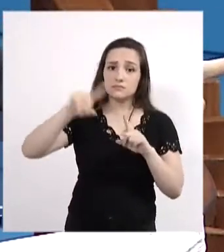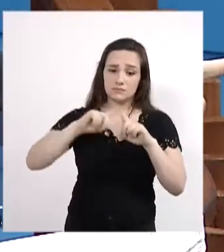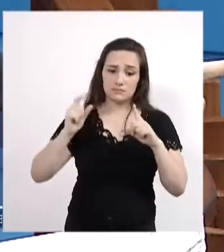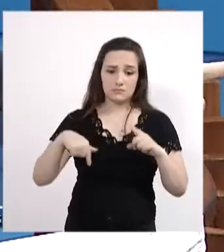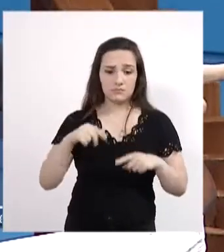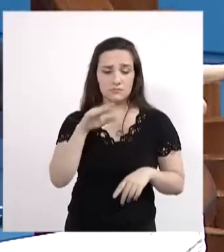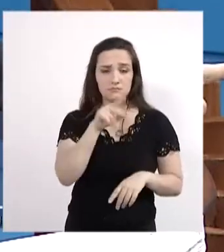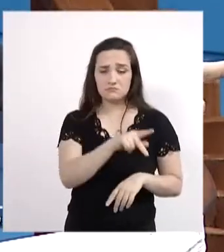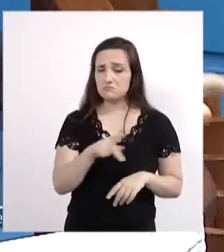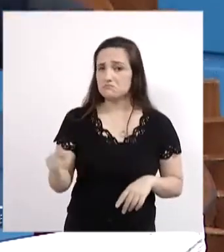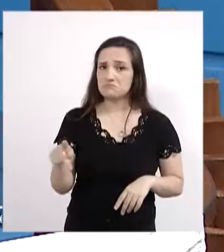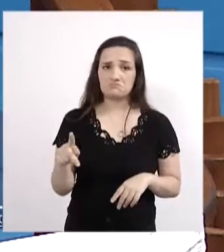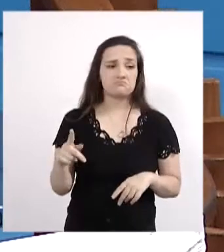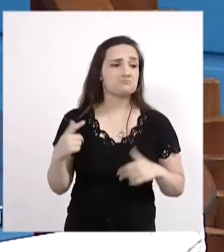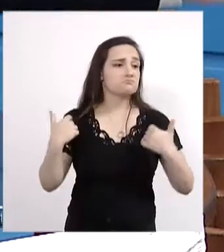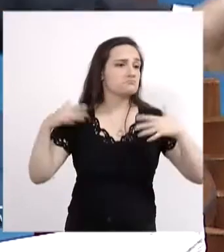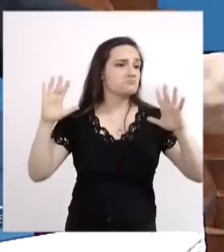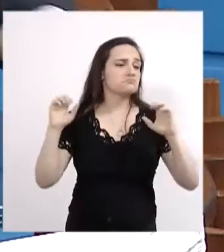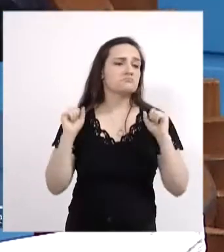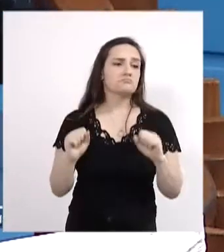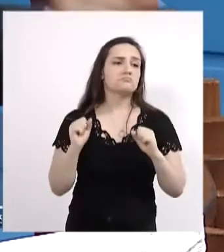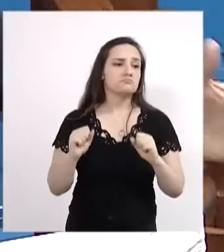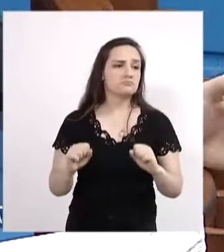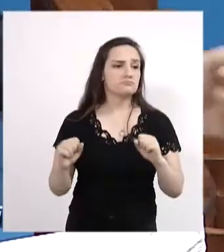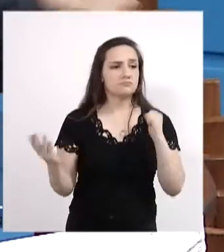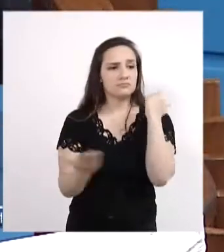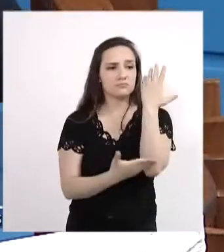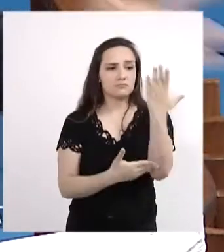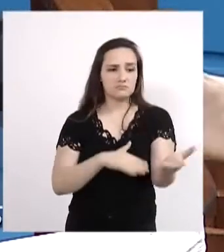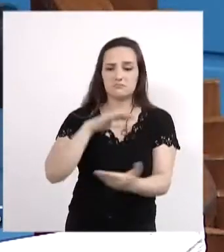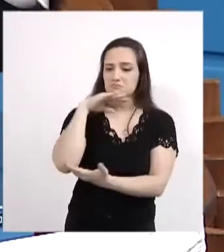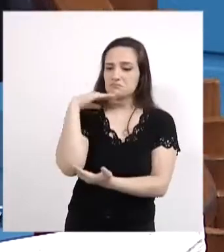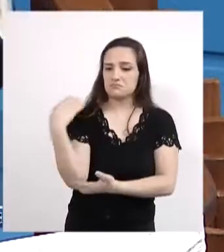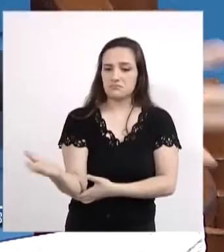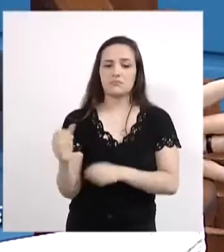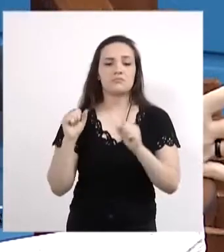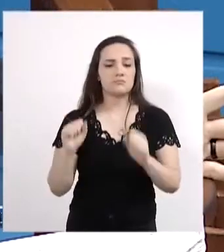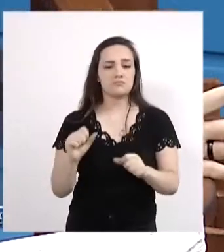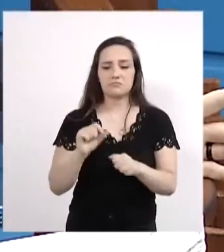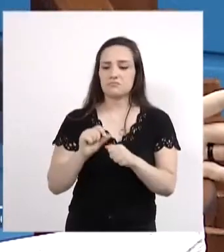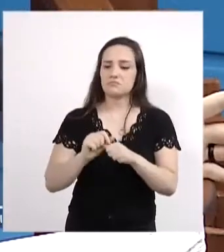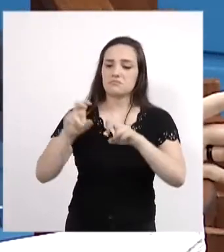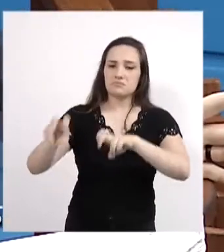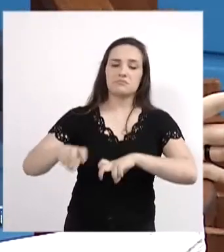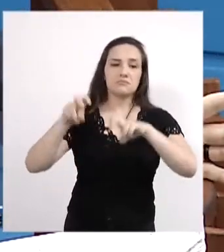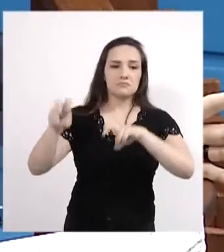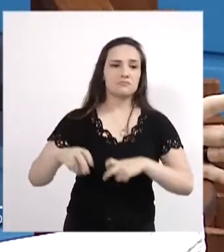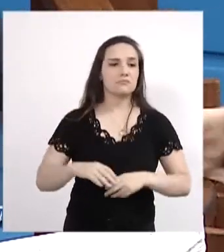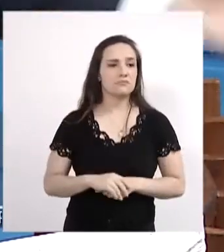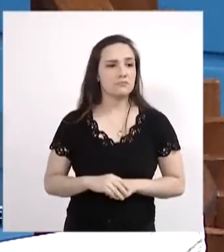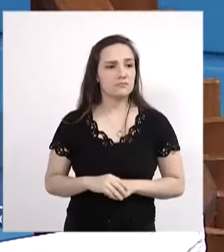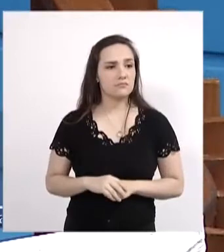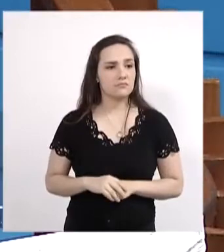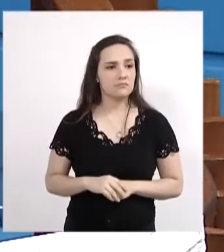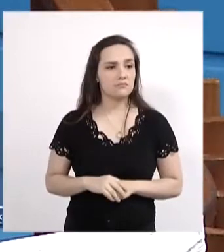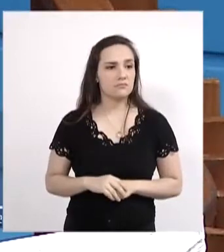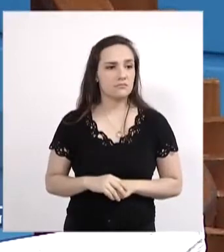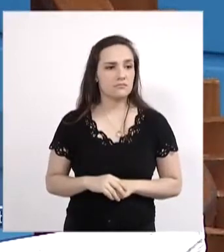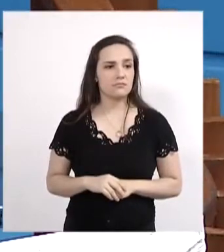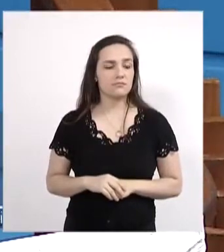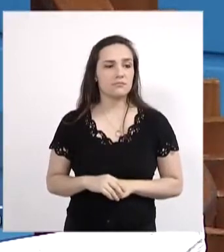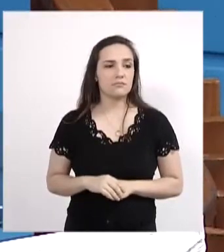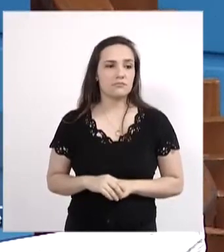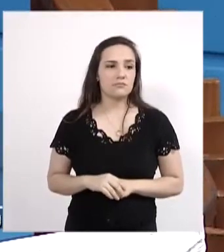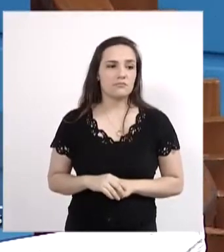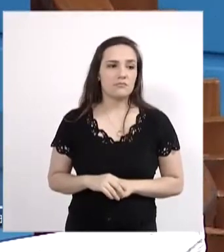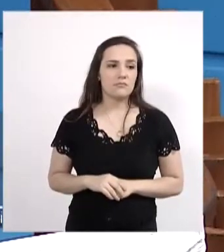inconsequente, não. Vamos desmatar, vamos passar trator, vamos fazer pasto, vamos acabar com tudo. A questão ambiental